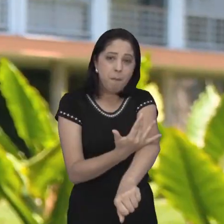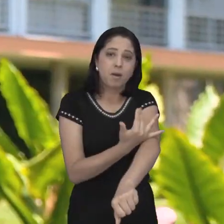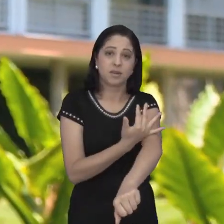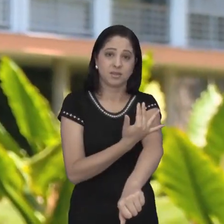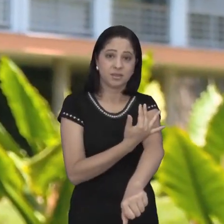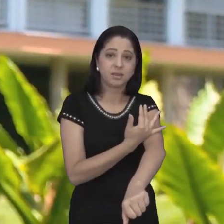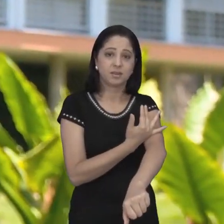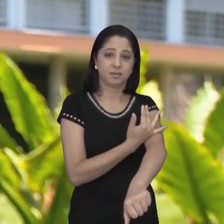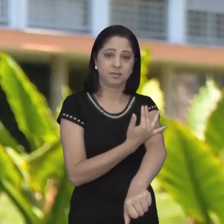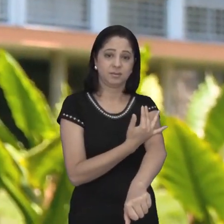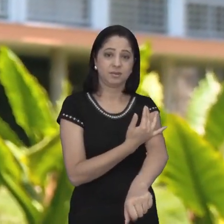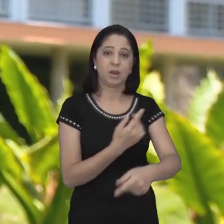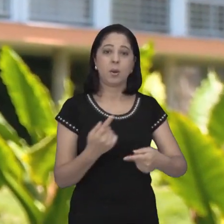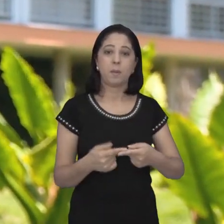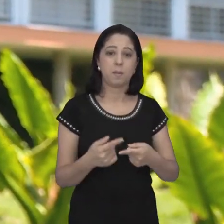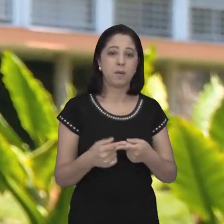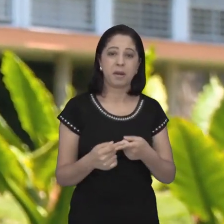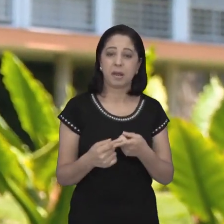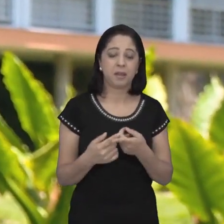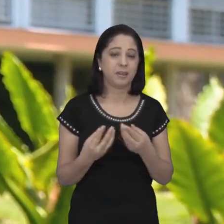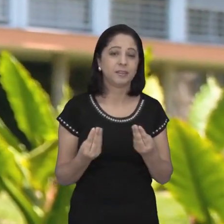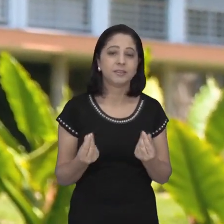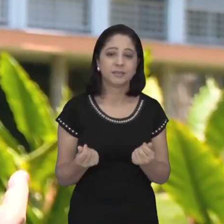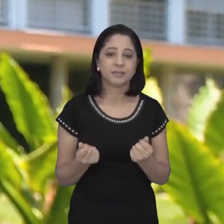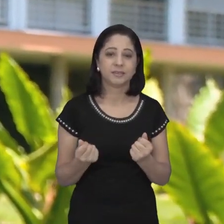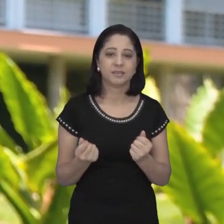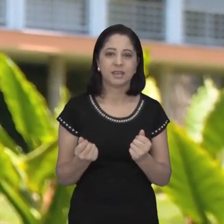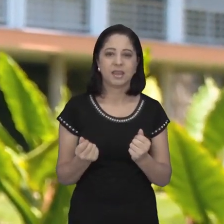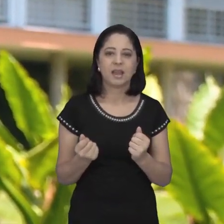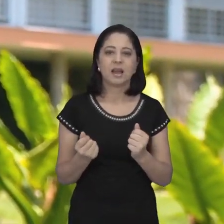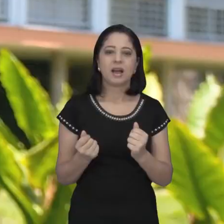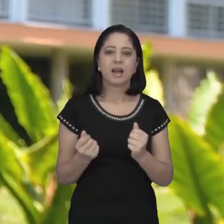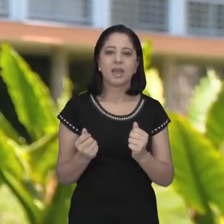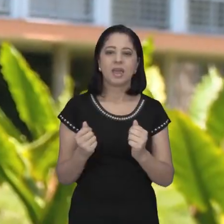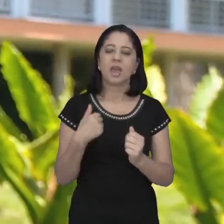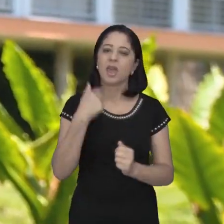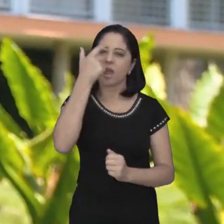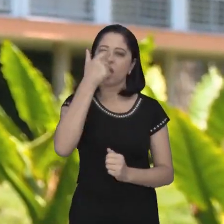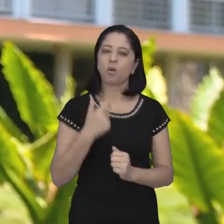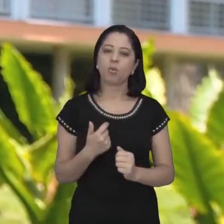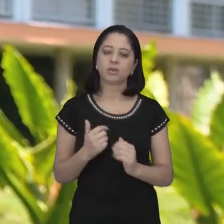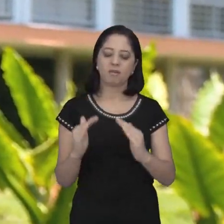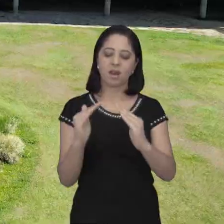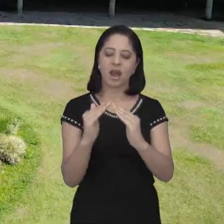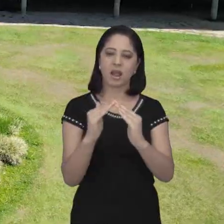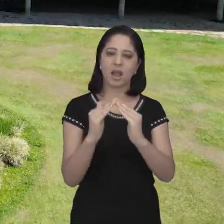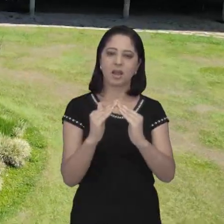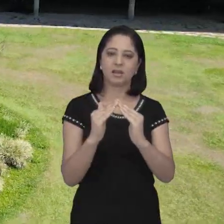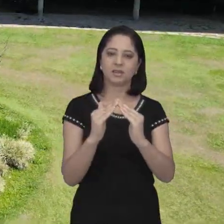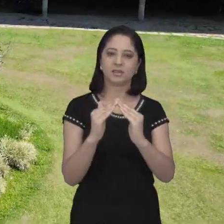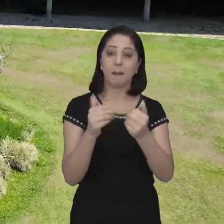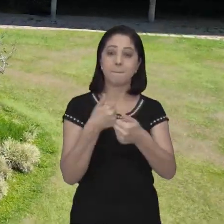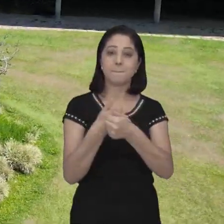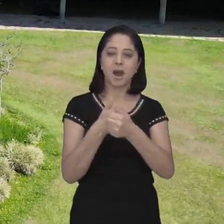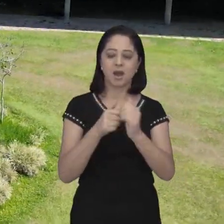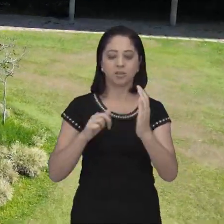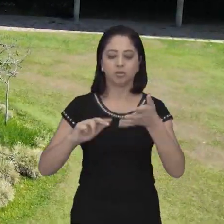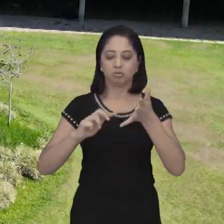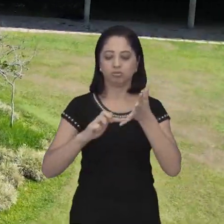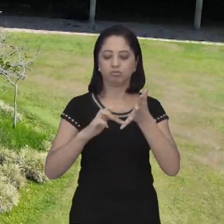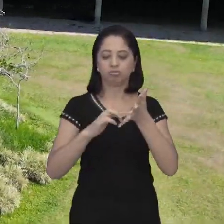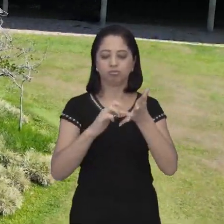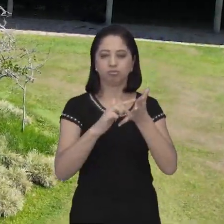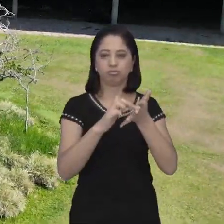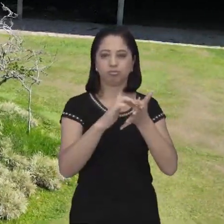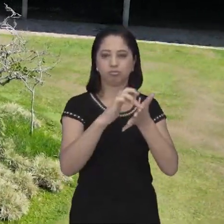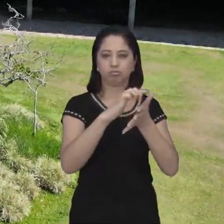Enfim, vinha gente do mundo inteiro aqui para ver essa casa quando meu pai estava vivo. Então tem um programa